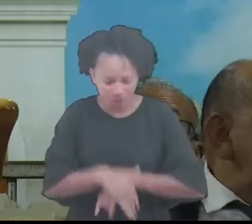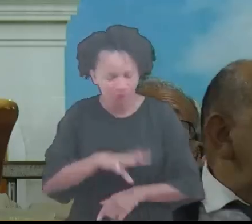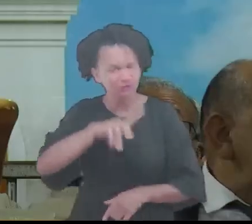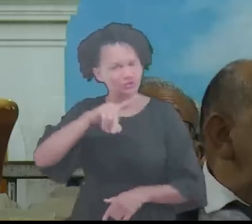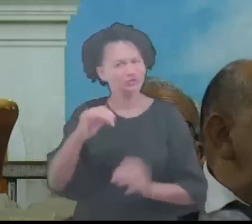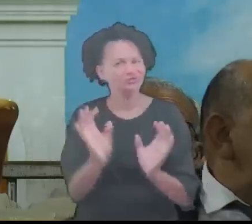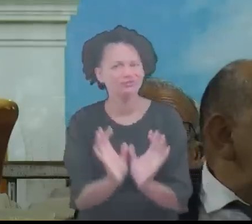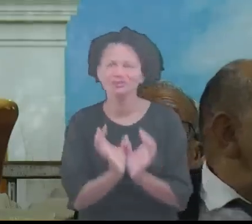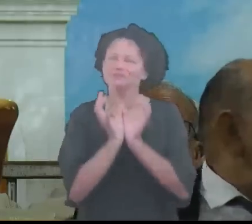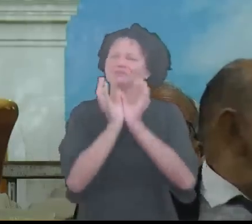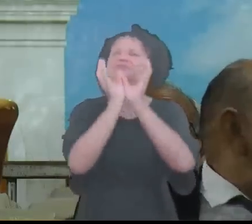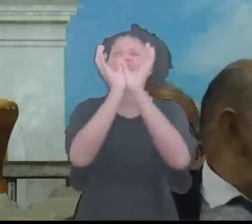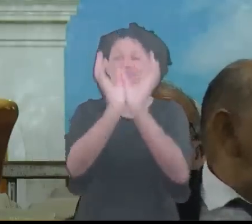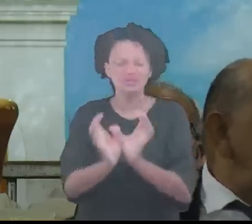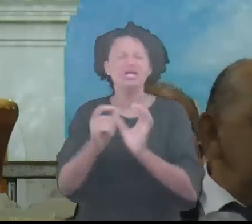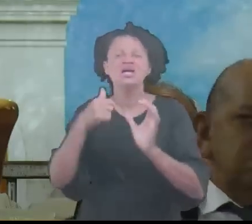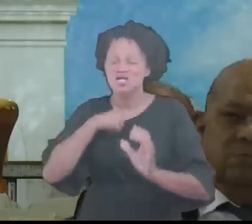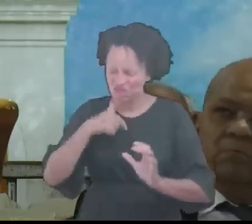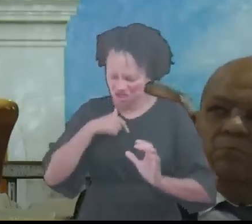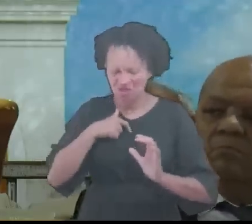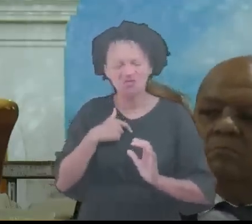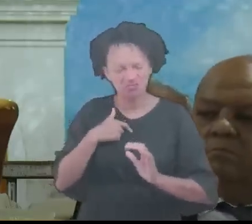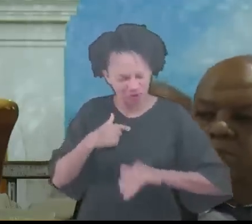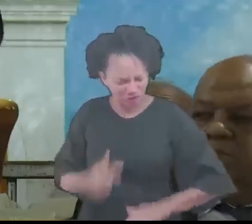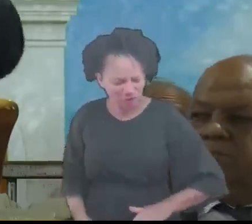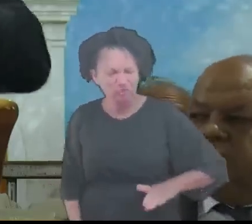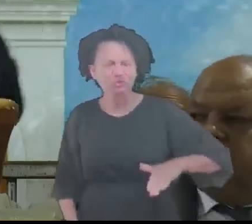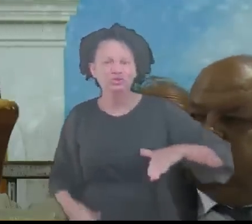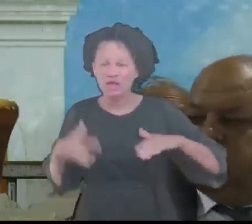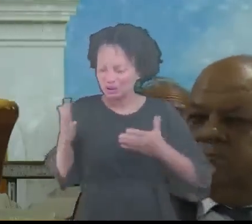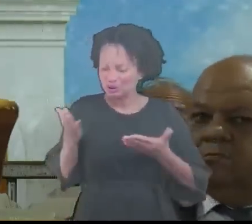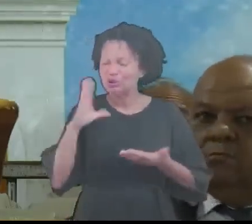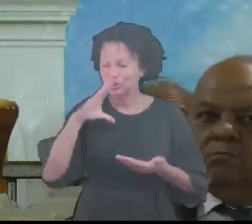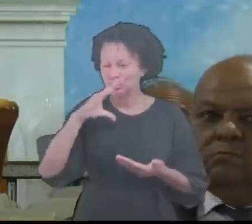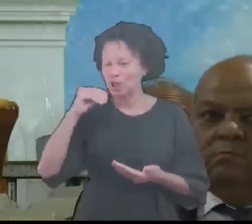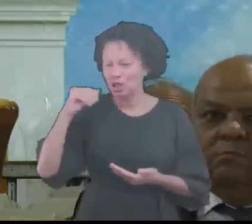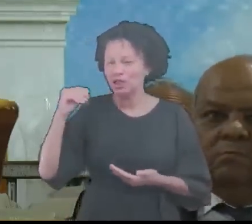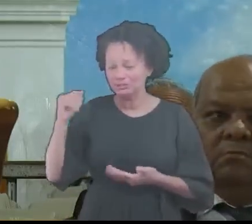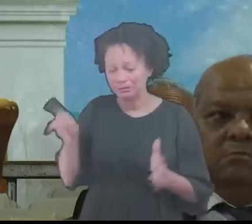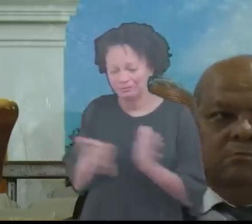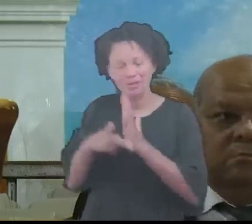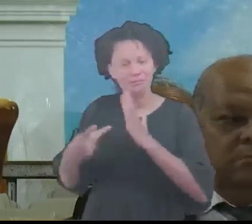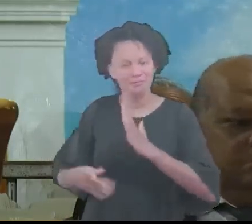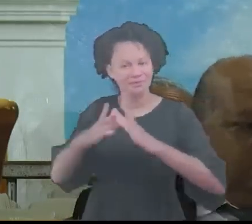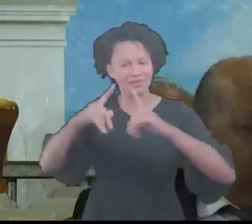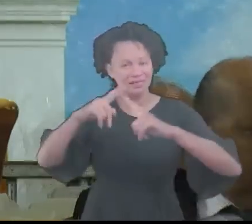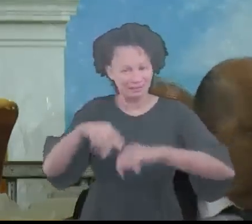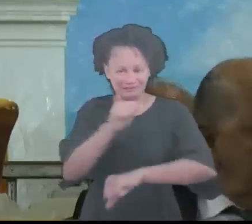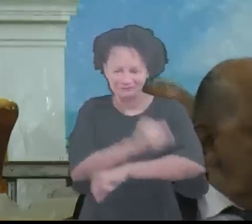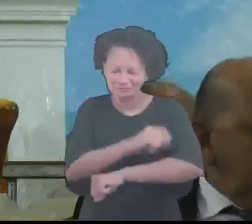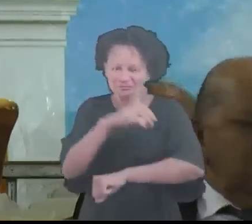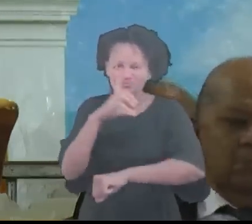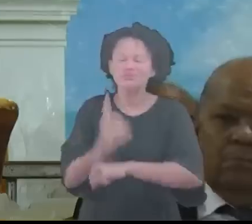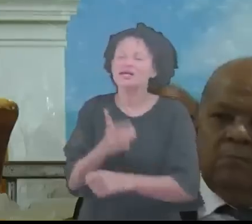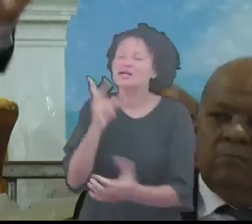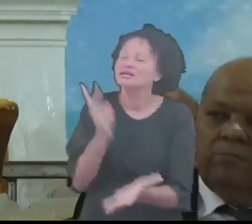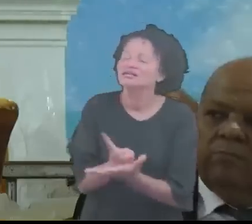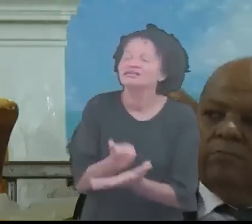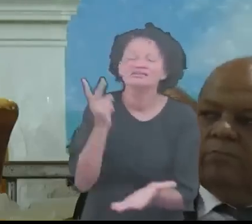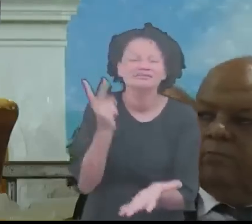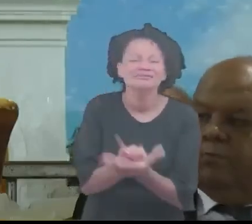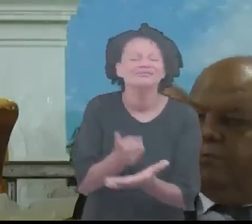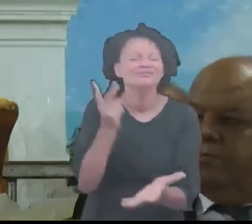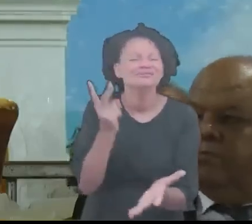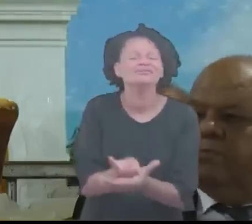Ceia, eu fui criado desde a minha adolescência na Assembleia de Deus. E sempre nas